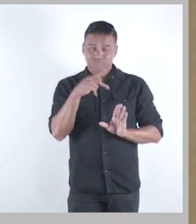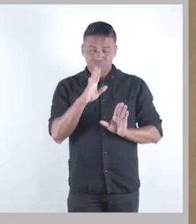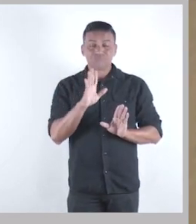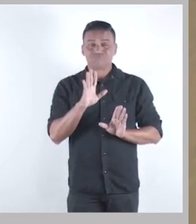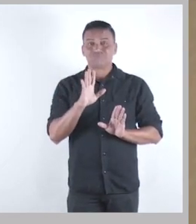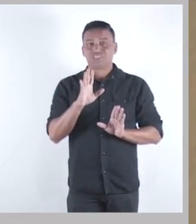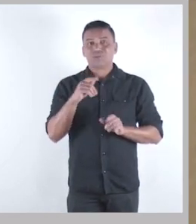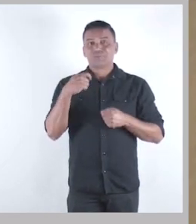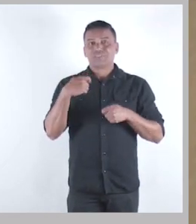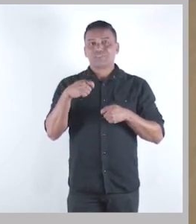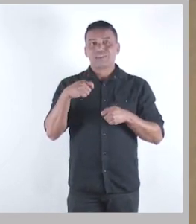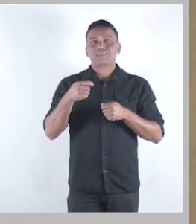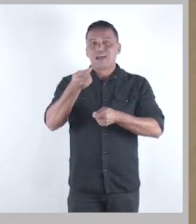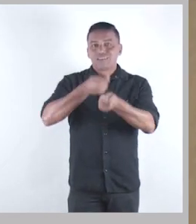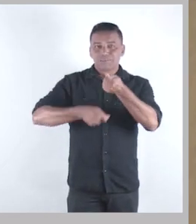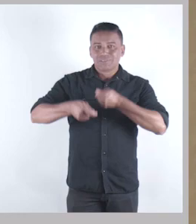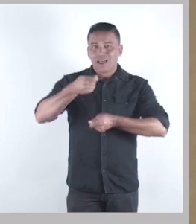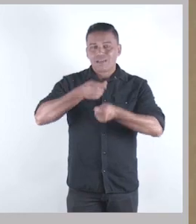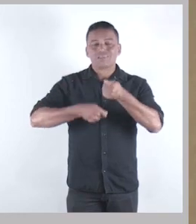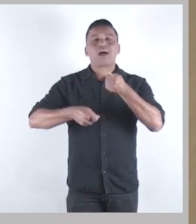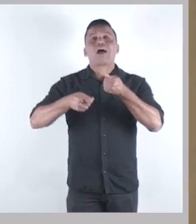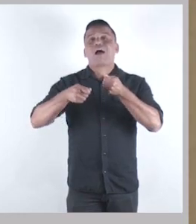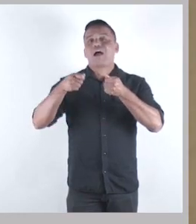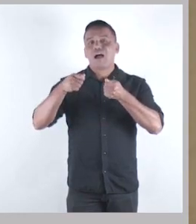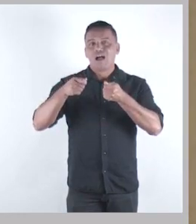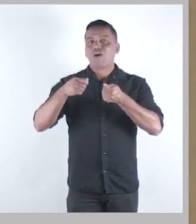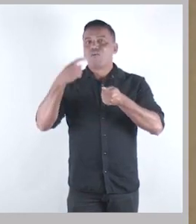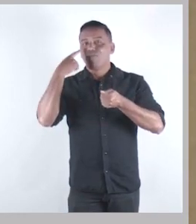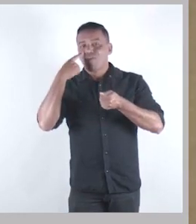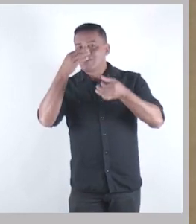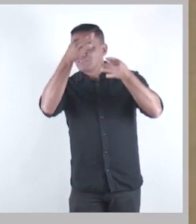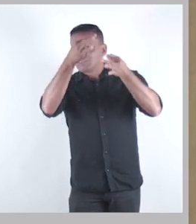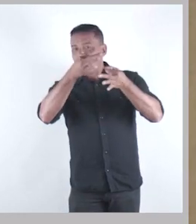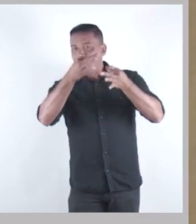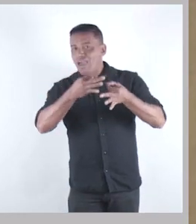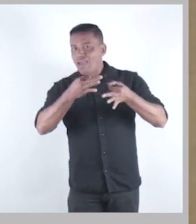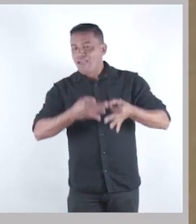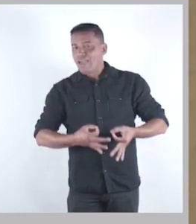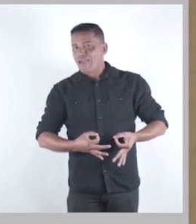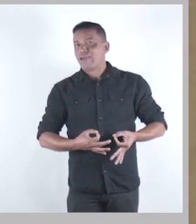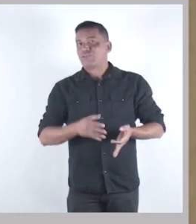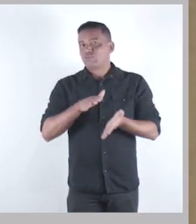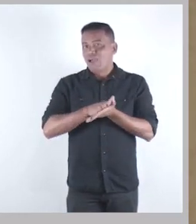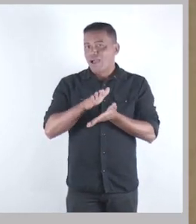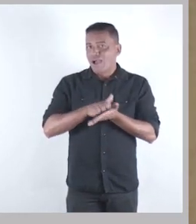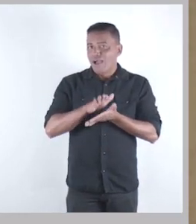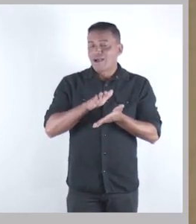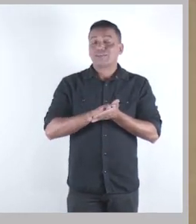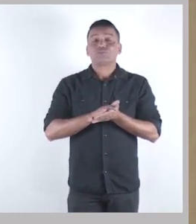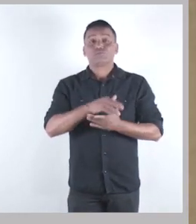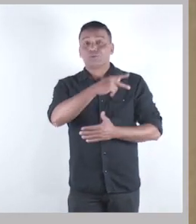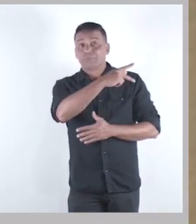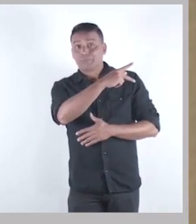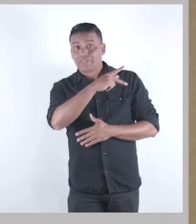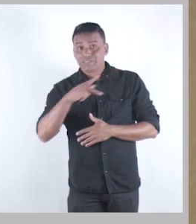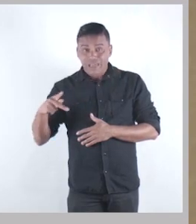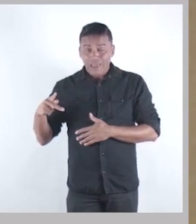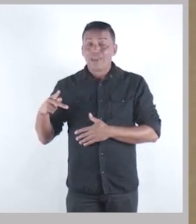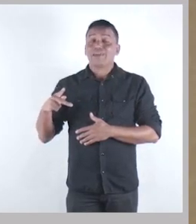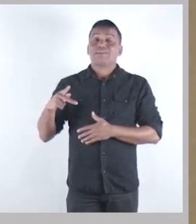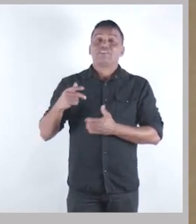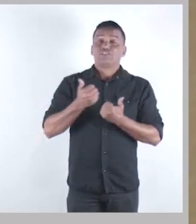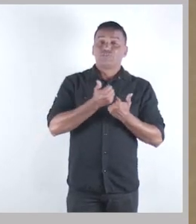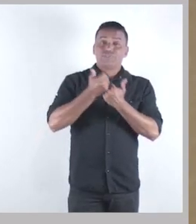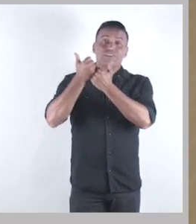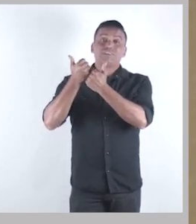presta contas ao Conselho de Ministros da República de Moçambique. Aliás, o presidente e o vice-presidente do Fundo Bibliográfico